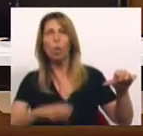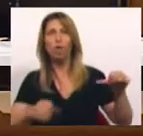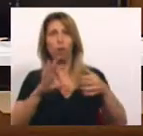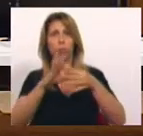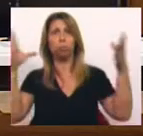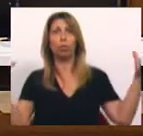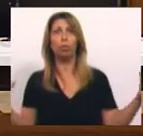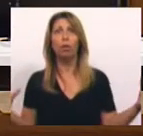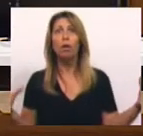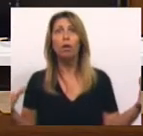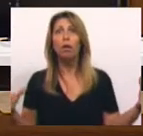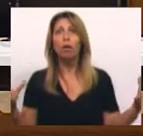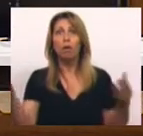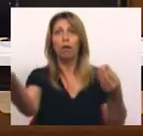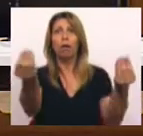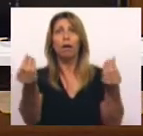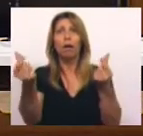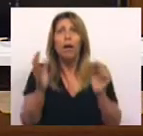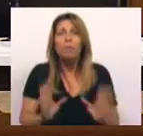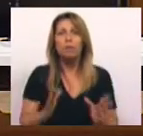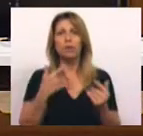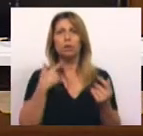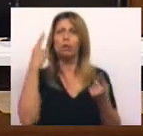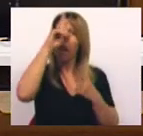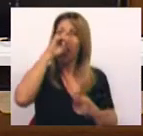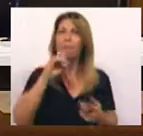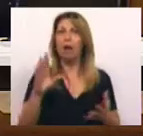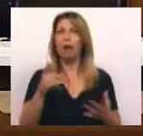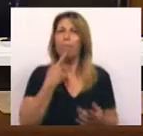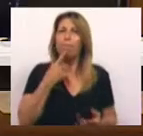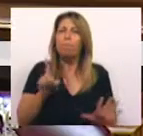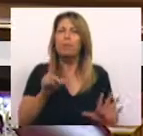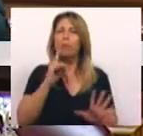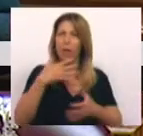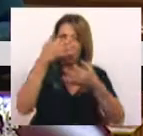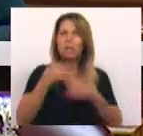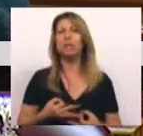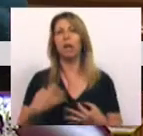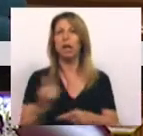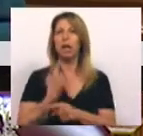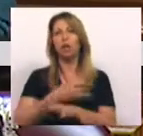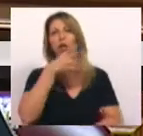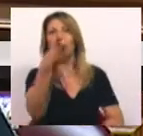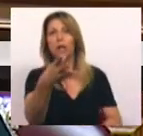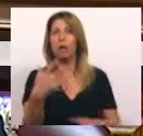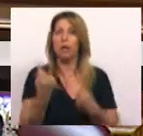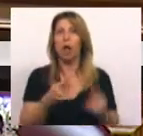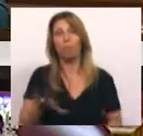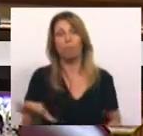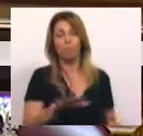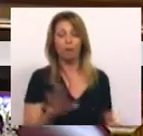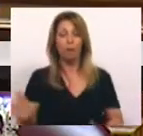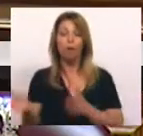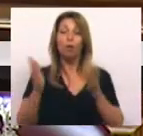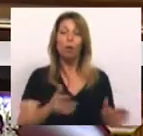preciso lembrar para perceber da seriedade dos argumentos em algumas das suas dimensões. Por outro lado, senhoras e senhores deputados, quando fiz a